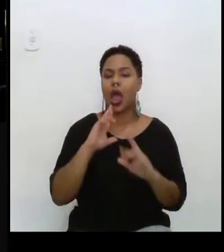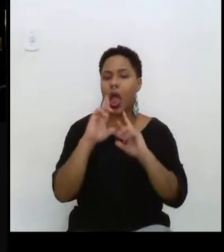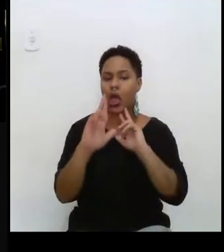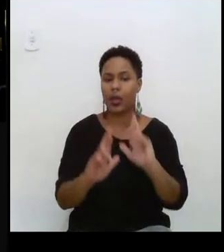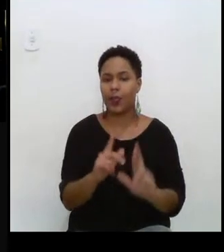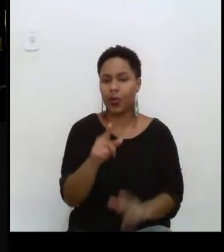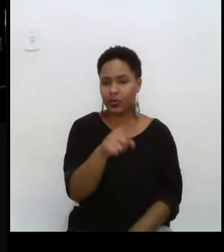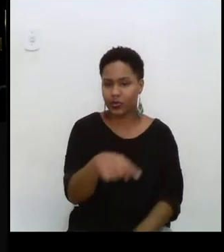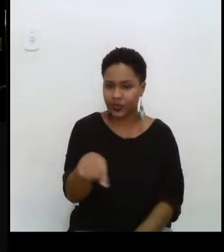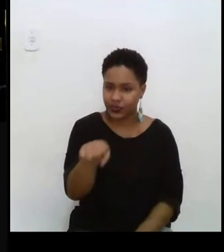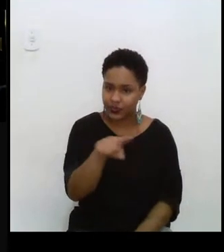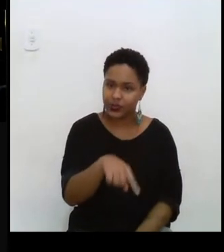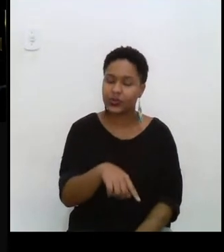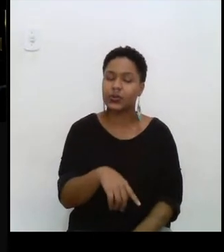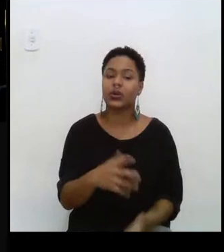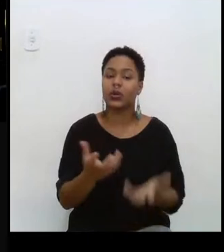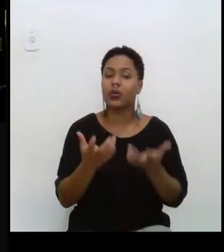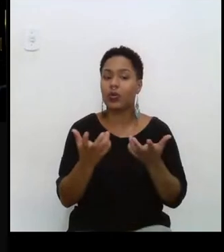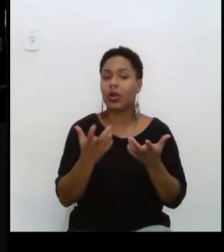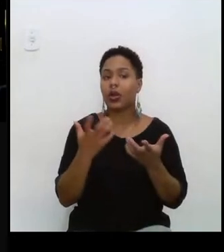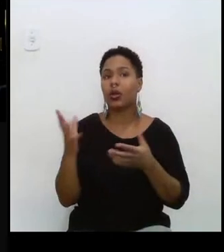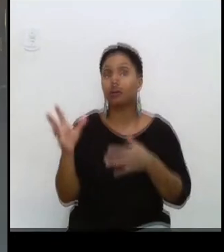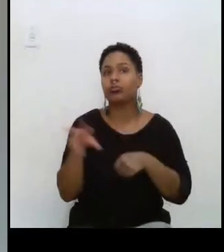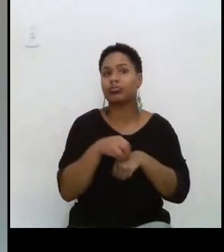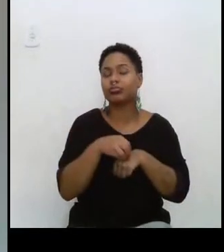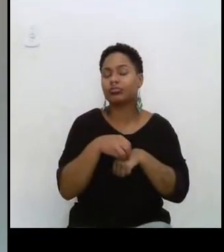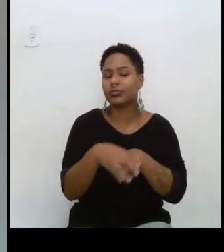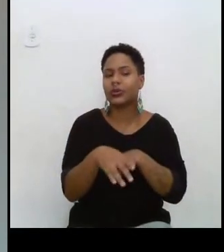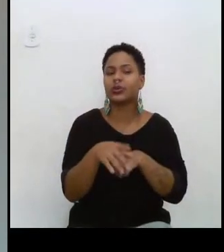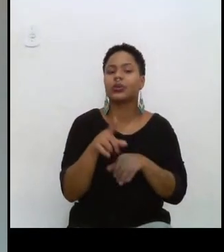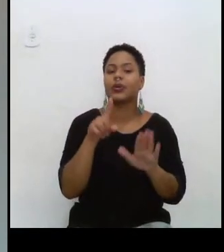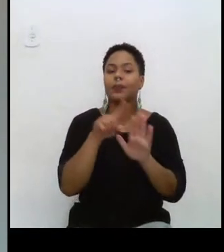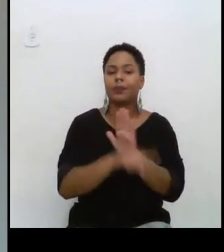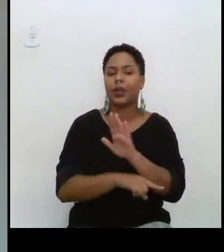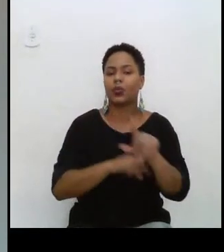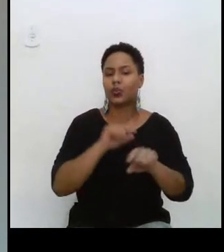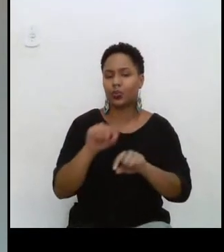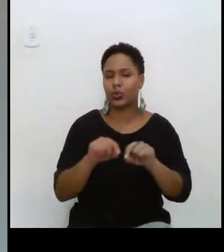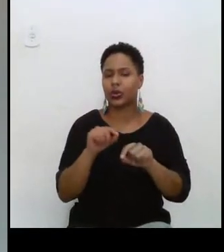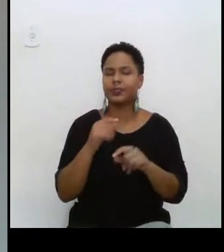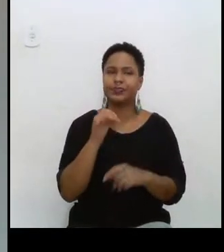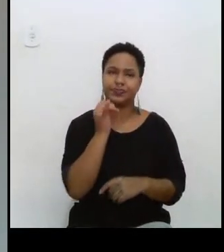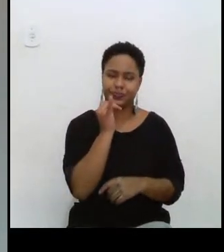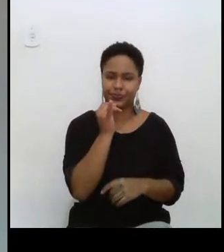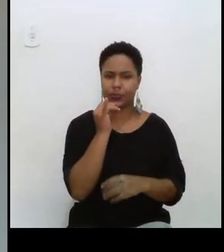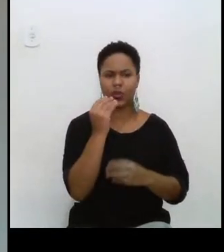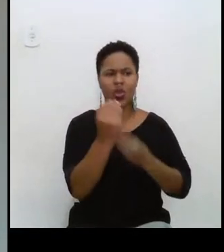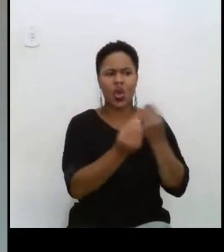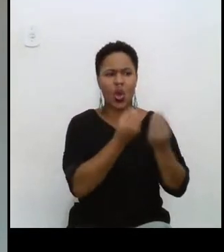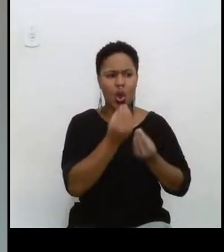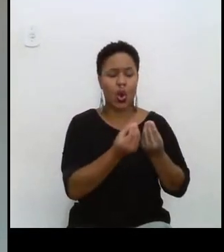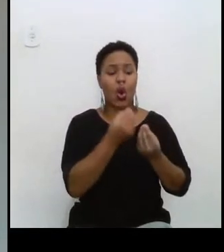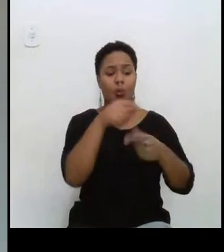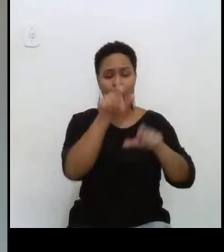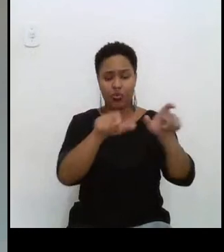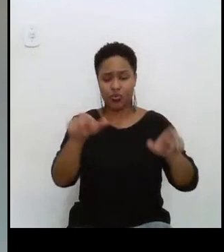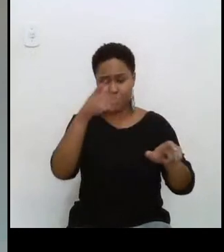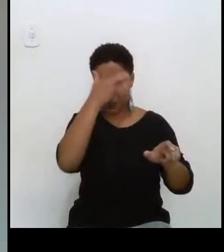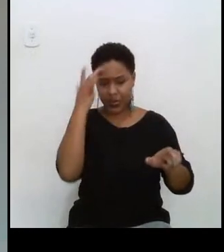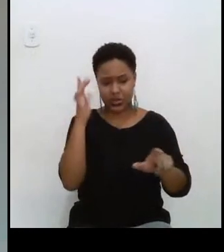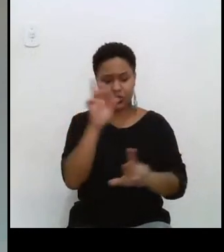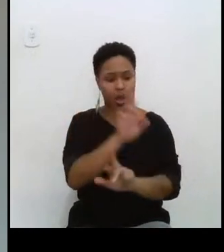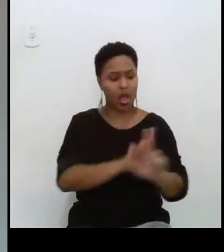vocês eu eu queria trazer a pergunta de como que eu público se relacionou com esses espaços